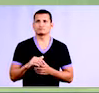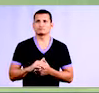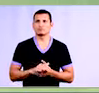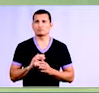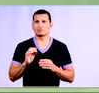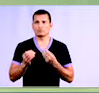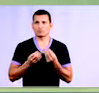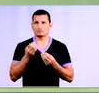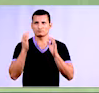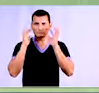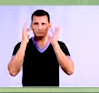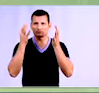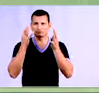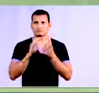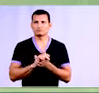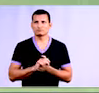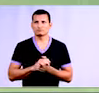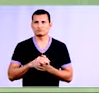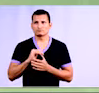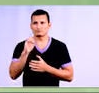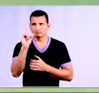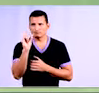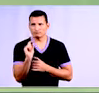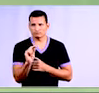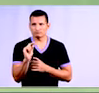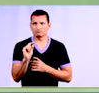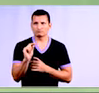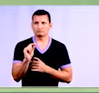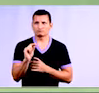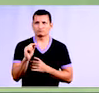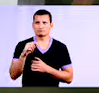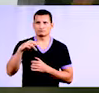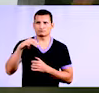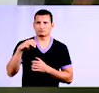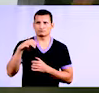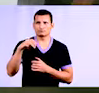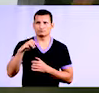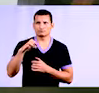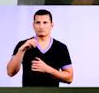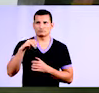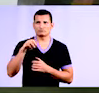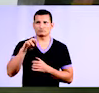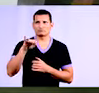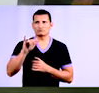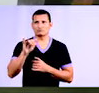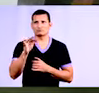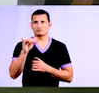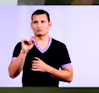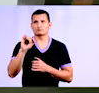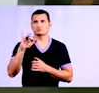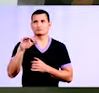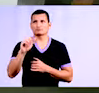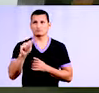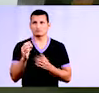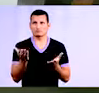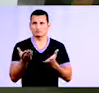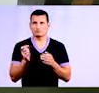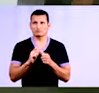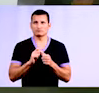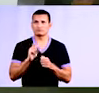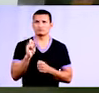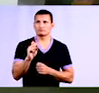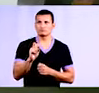professor? Esgotou minha memória física, e agora? E agora? O que eu faço? Pronto, estamos fritos, né, Estamos professor? fritos.